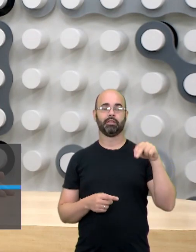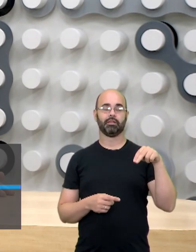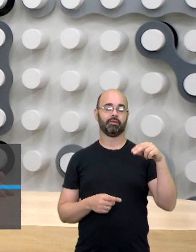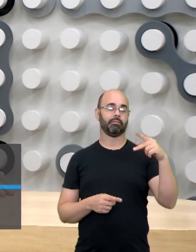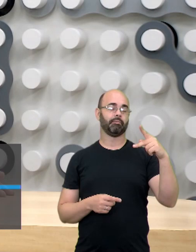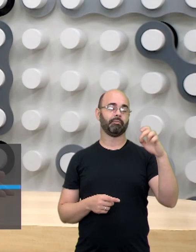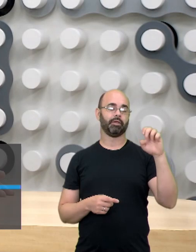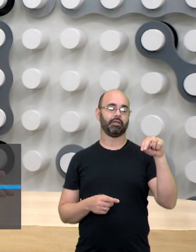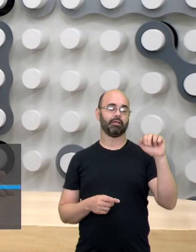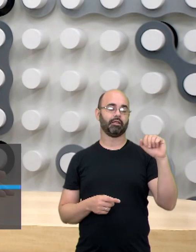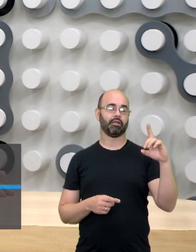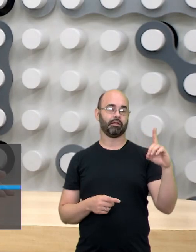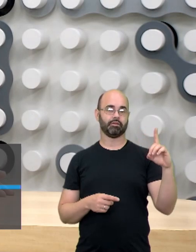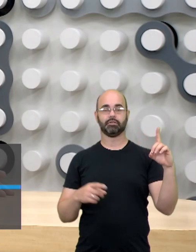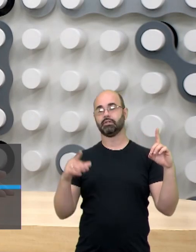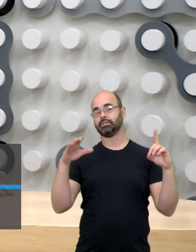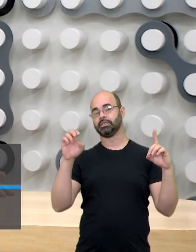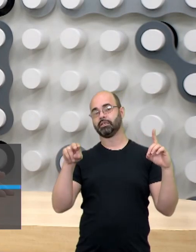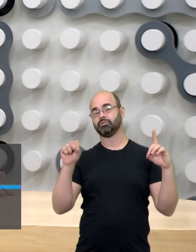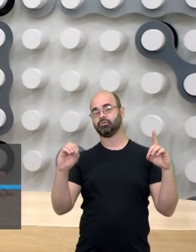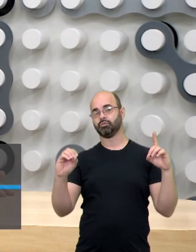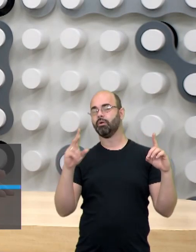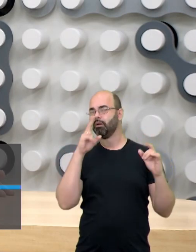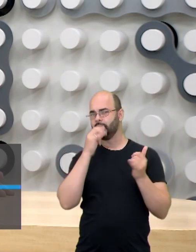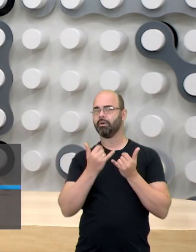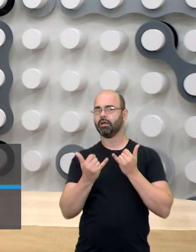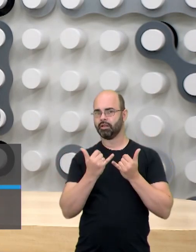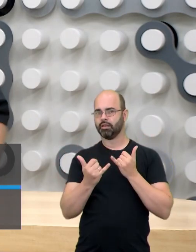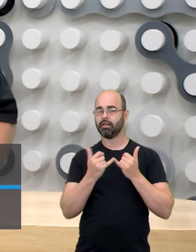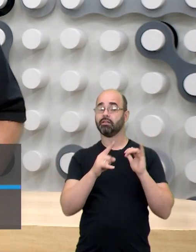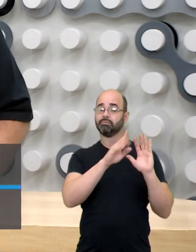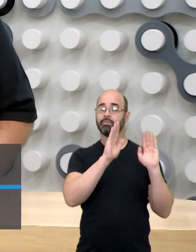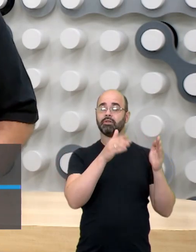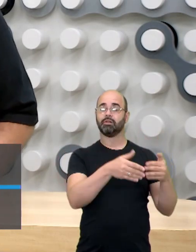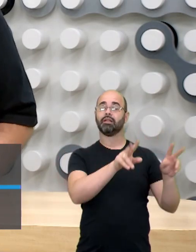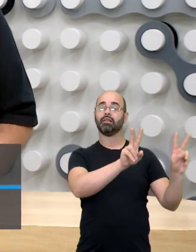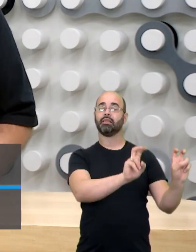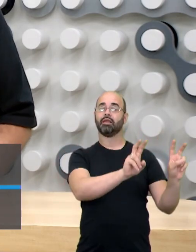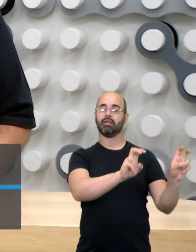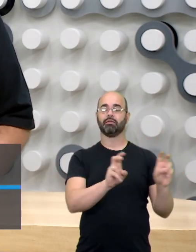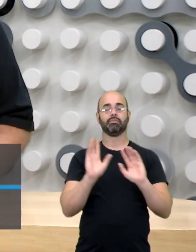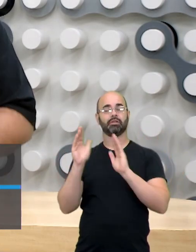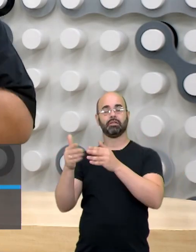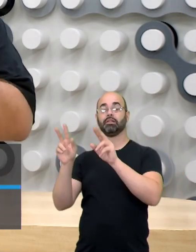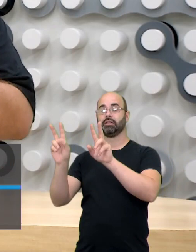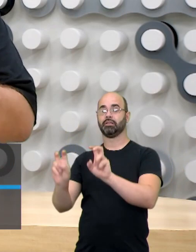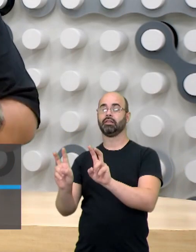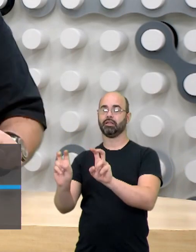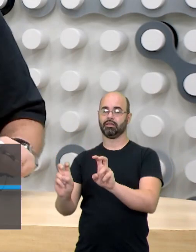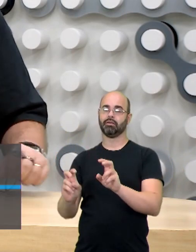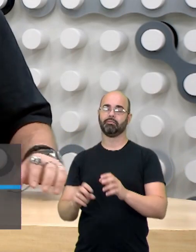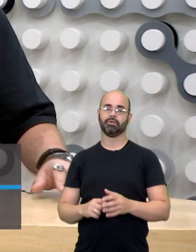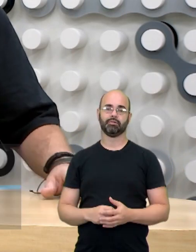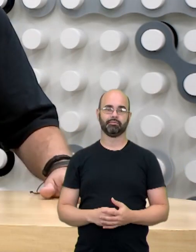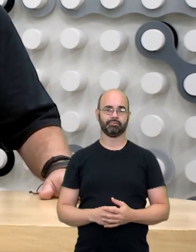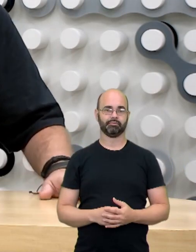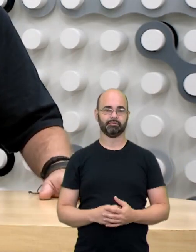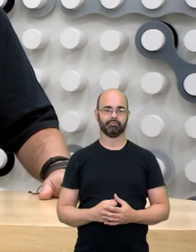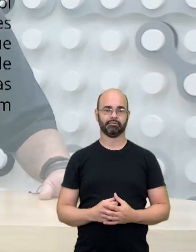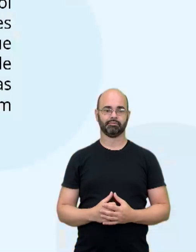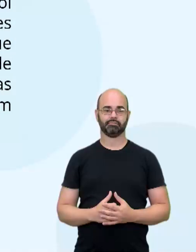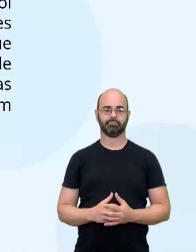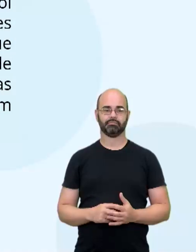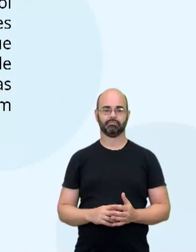que elas são direcionadas para algum tema. Então é importante retratar isso aí, tá certo? Vamos lá para a próxima tela, tá